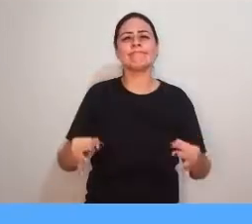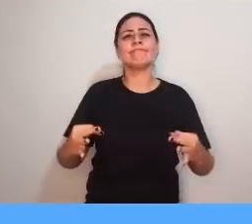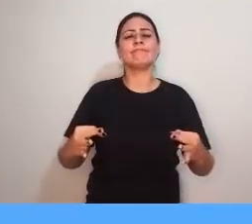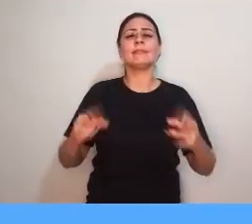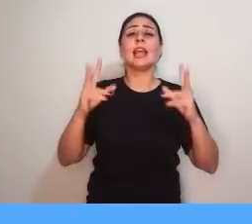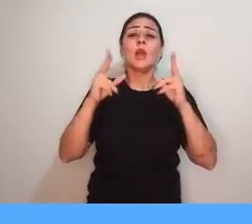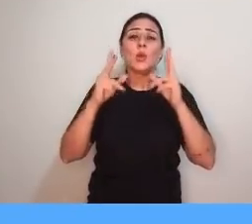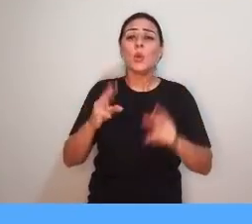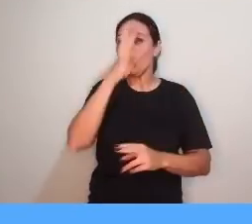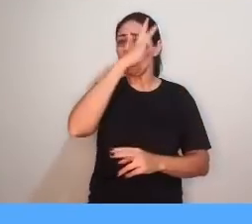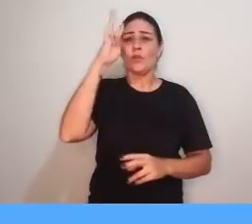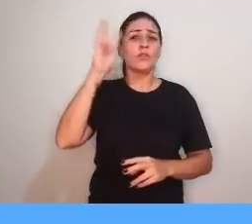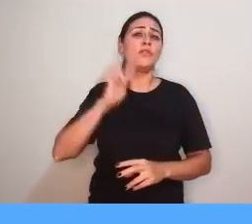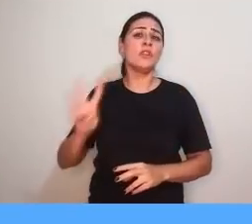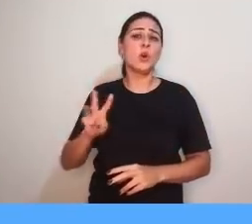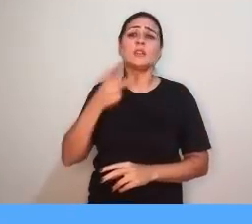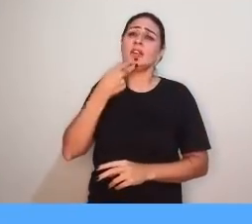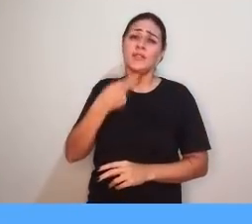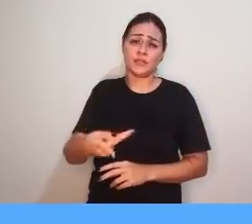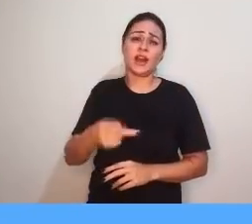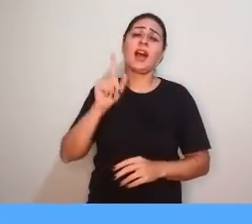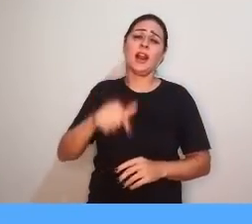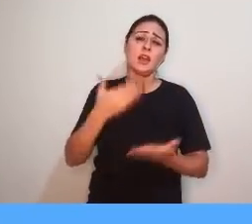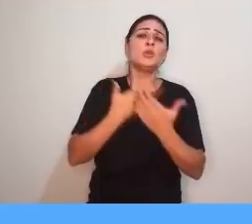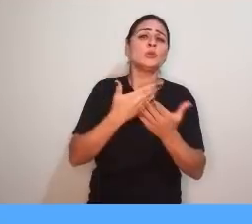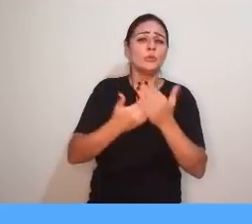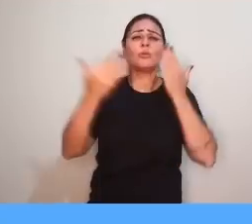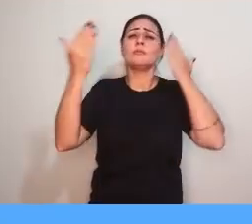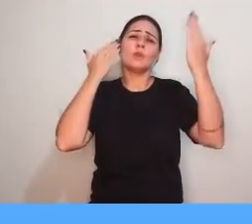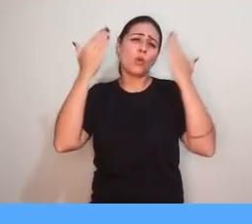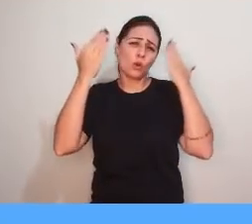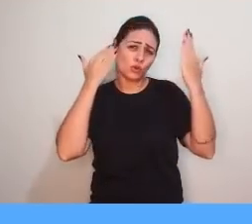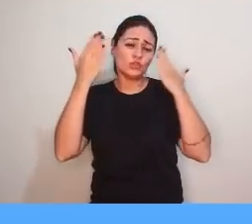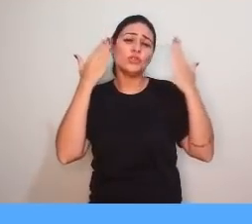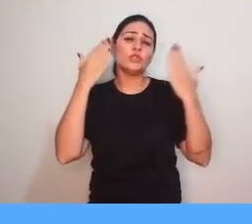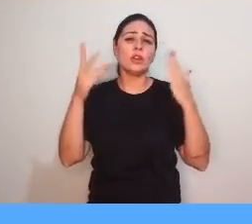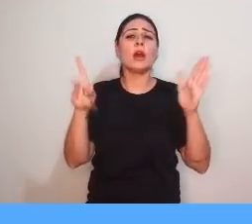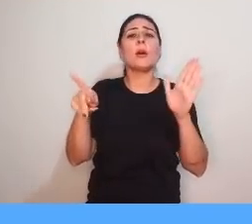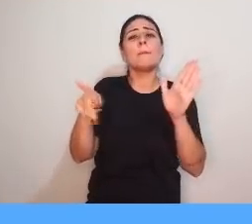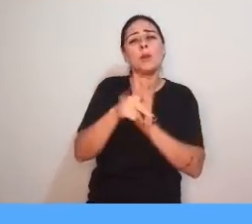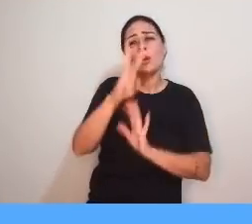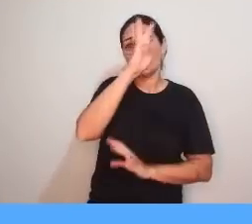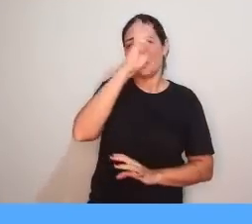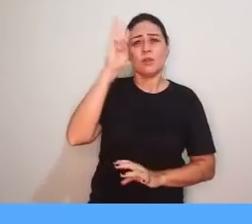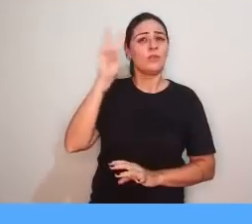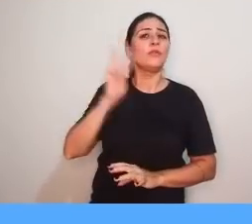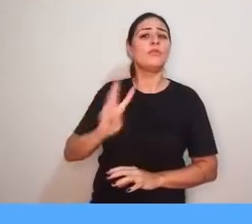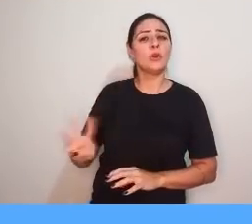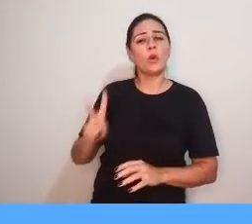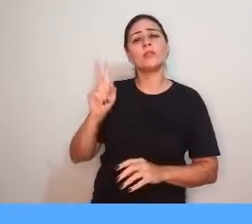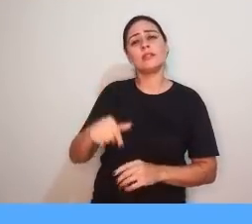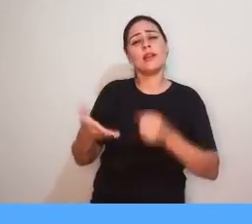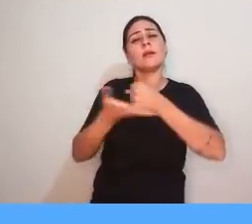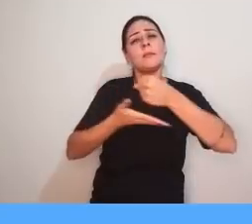estudo, né, da psicologia de Vygotsky, tá? Que é a base, uma das bases lá do Saviani. Tá?